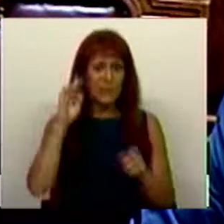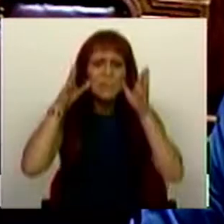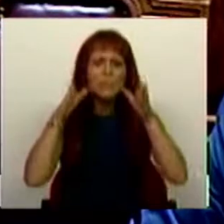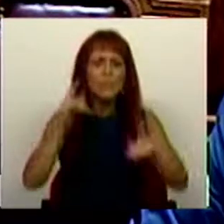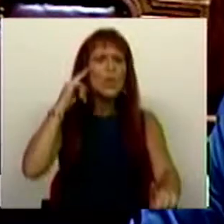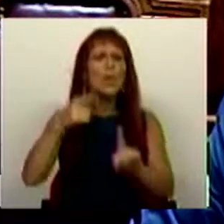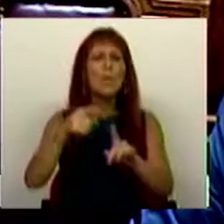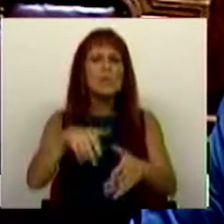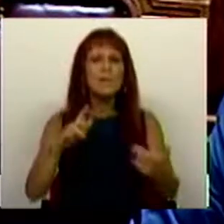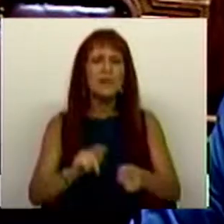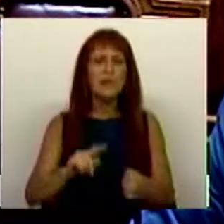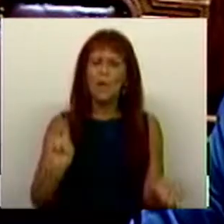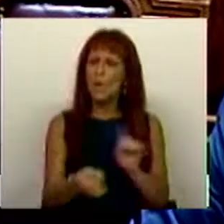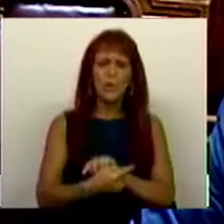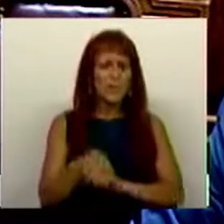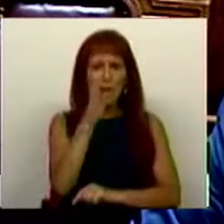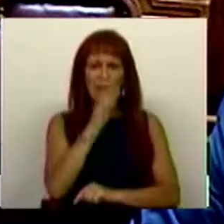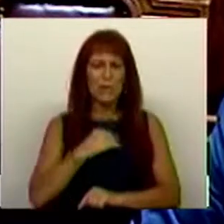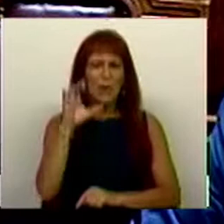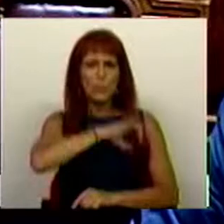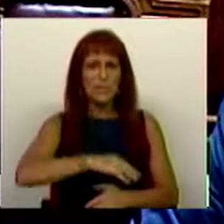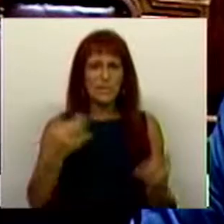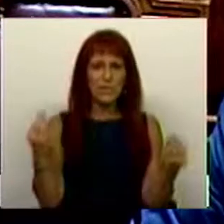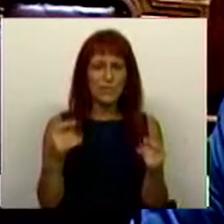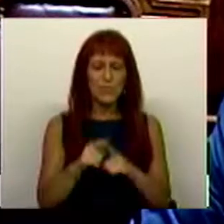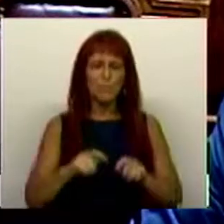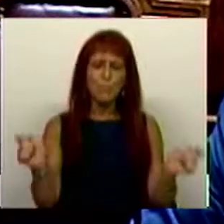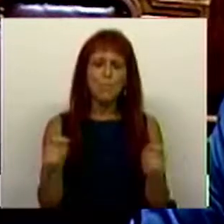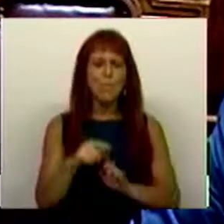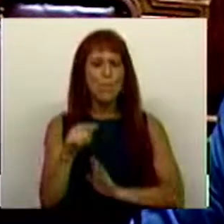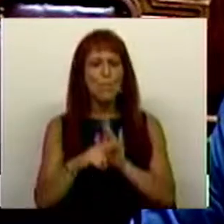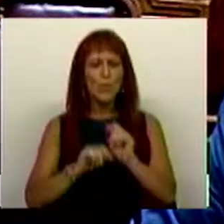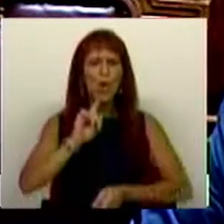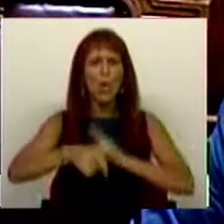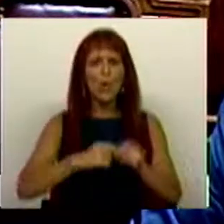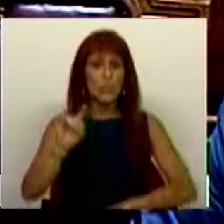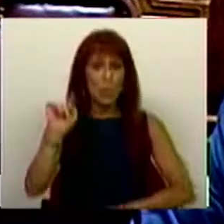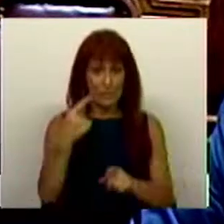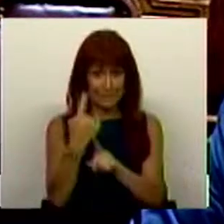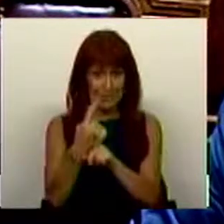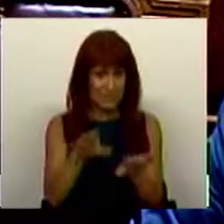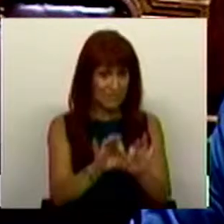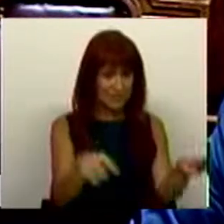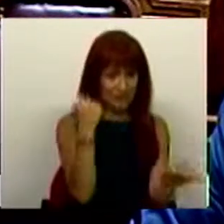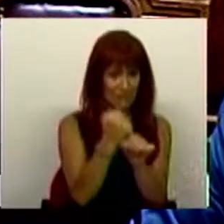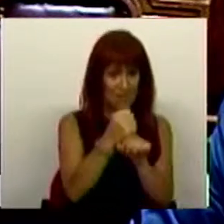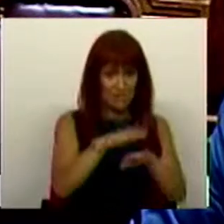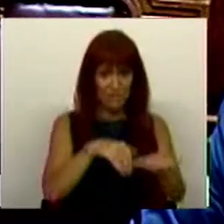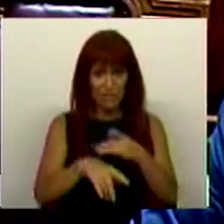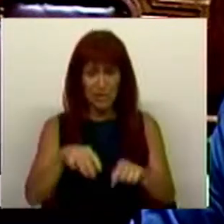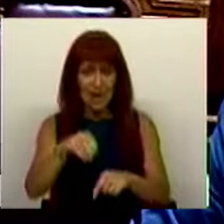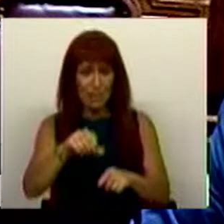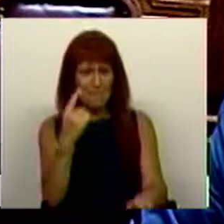no objetivo de contrariar as práticas abusivas e promover o princípio segundo o qual o mesmo trabalho, realizado no